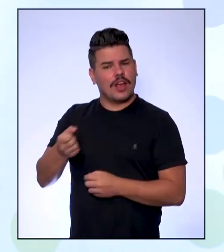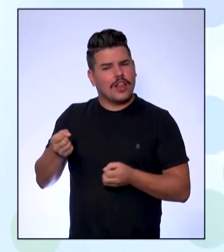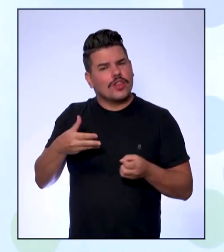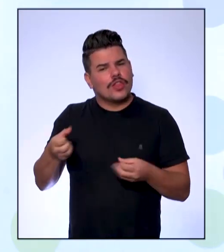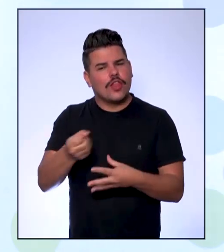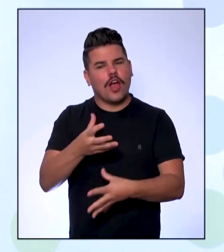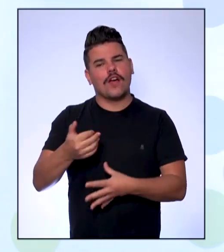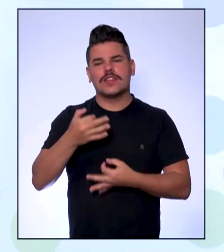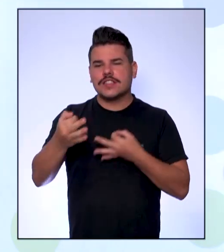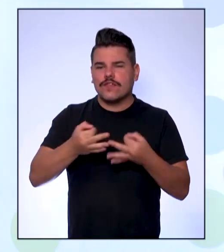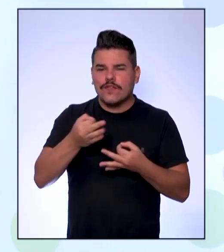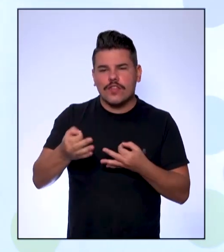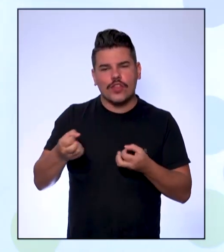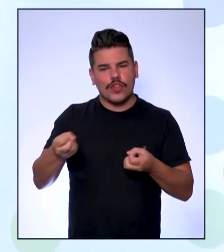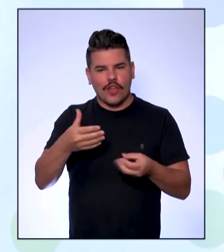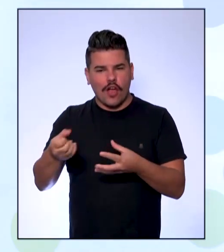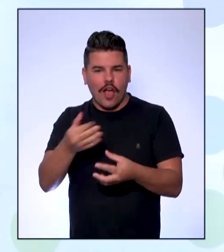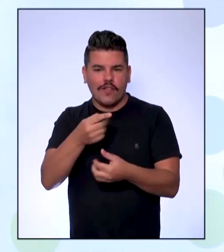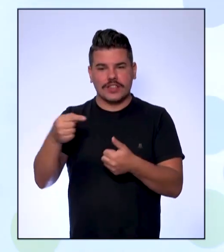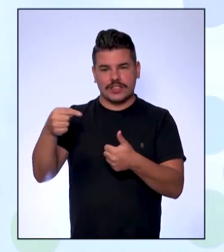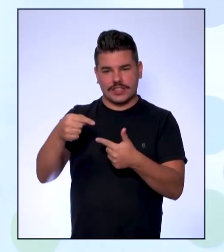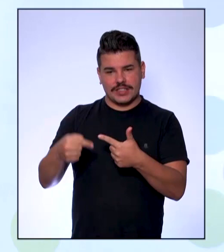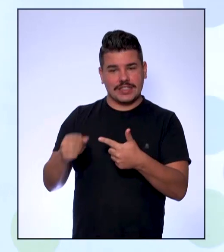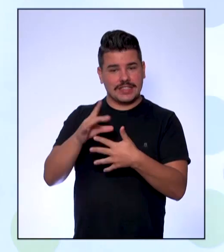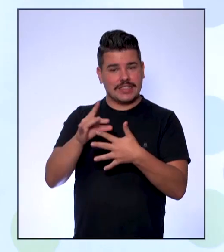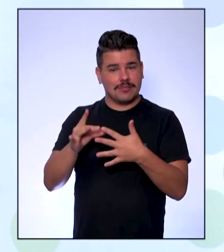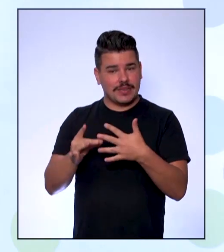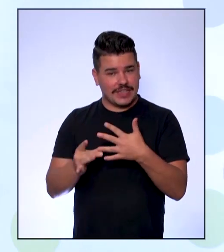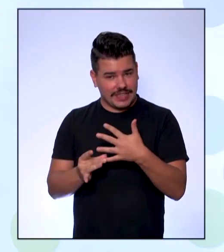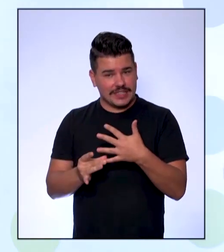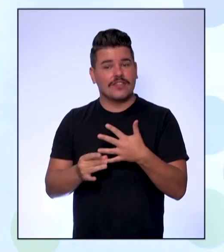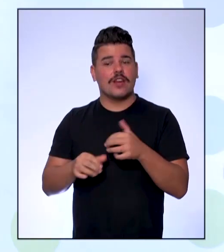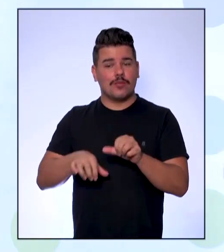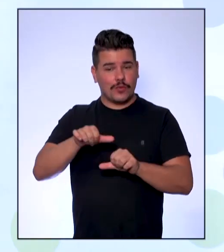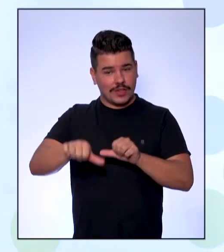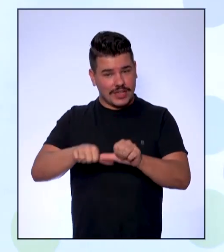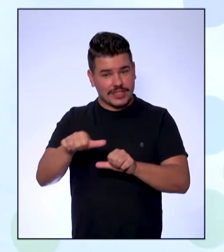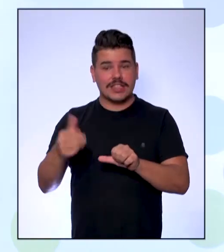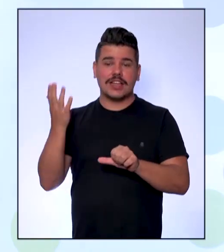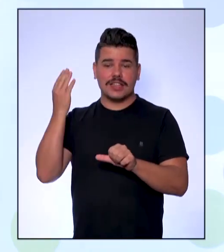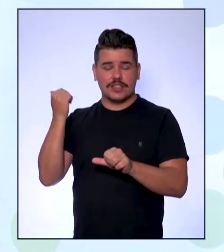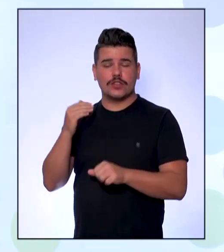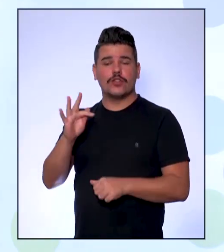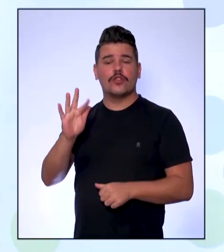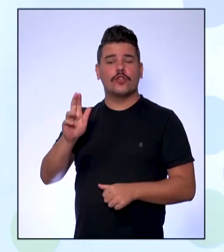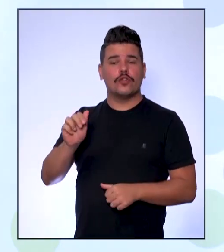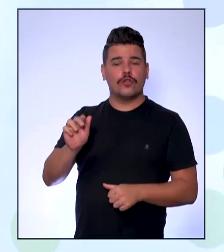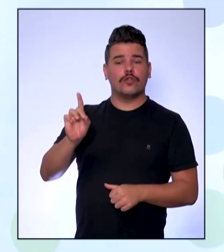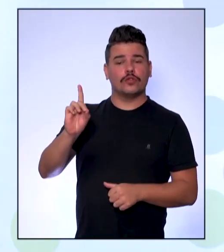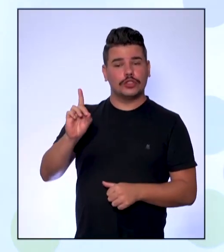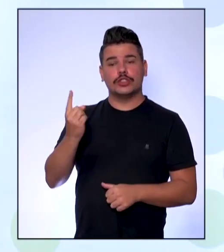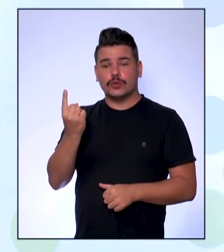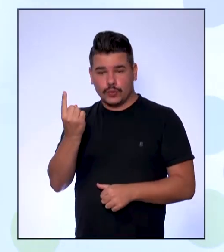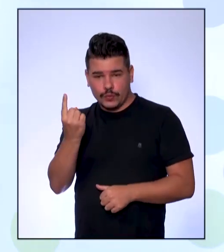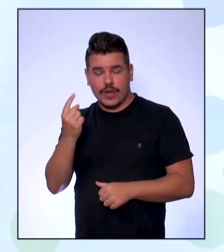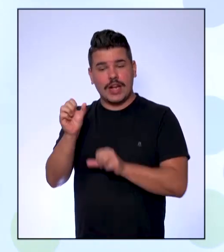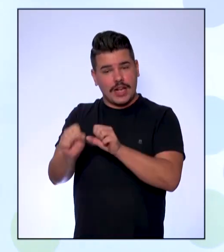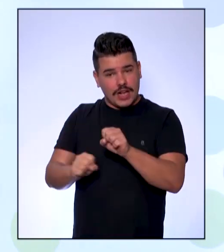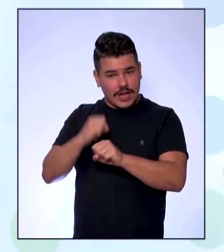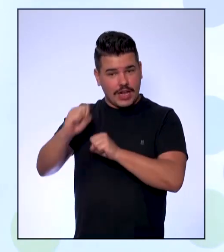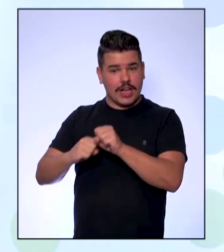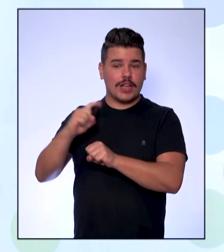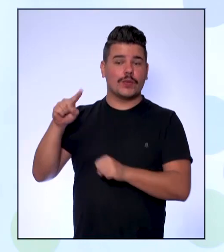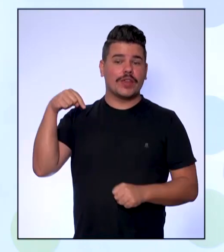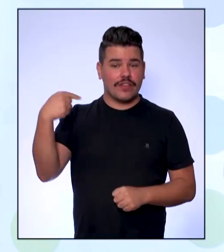são as disciplinas e como elas são montadas. E já houve essa mudança para o ensino fundamental e para o ano que vem é para o médio. Então, a gente está aí com